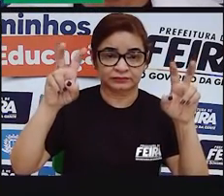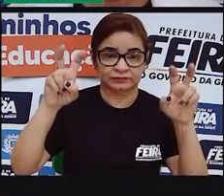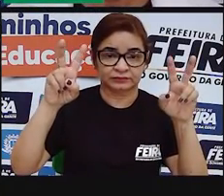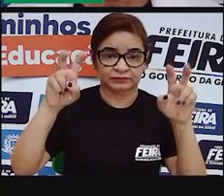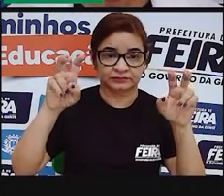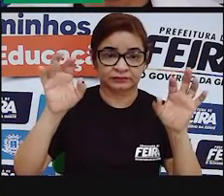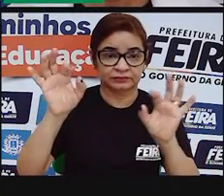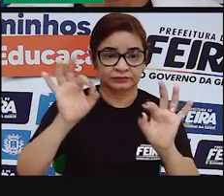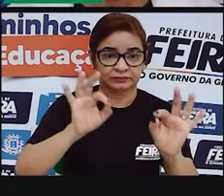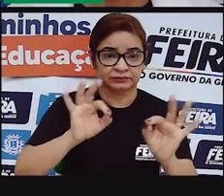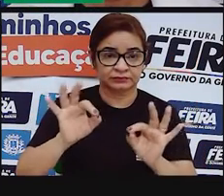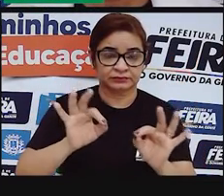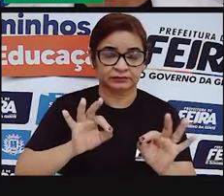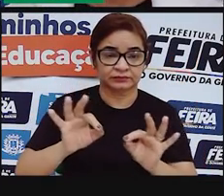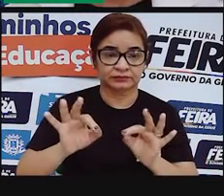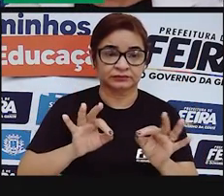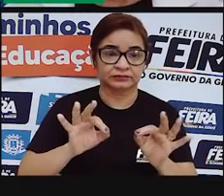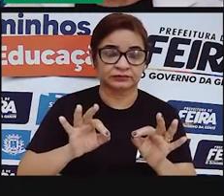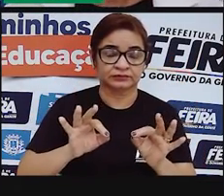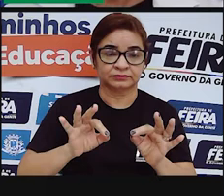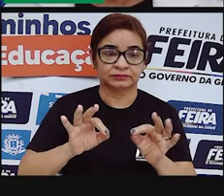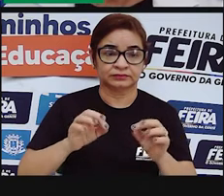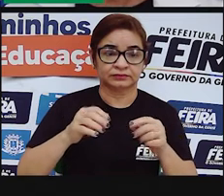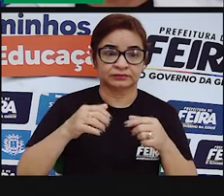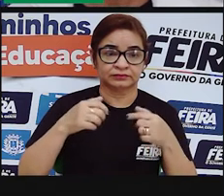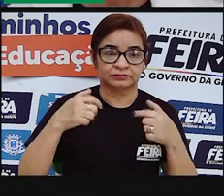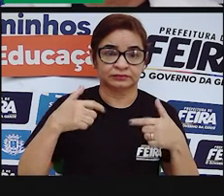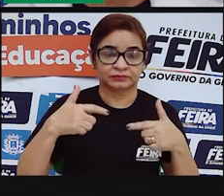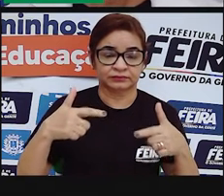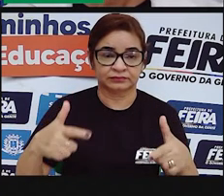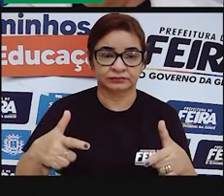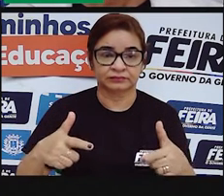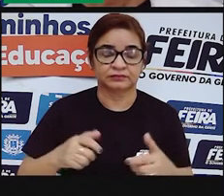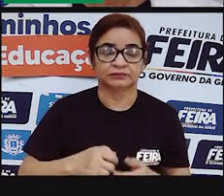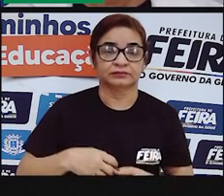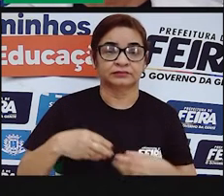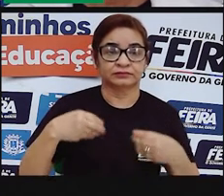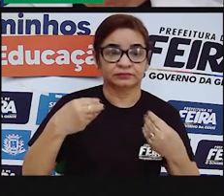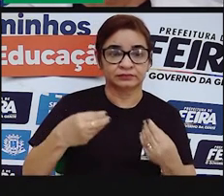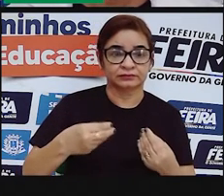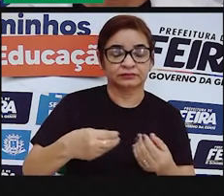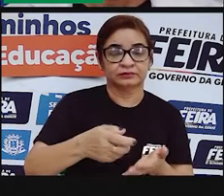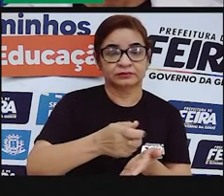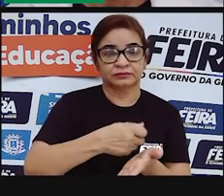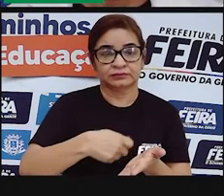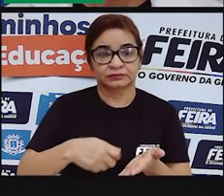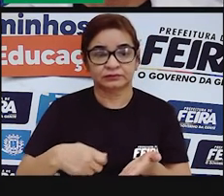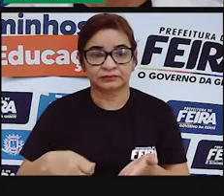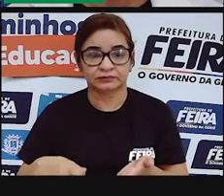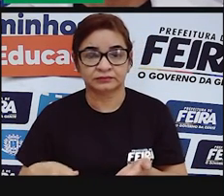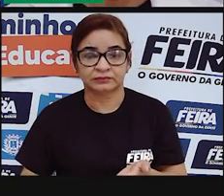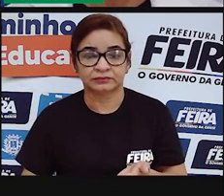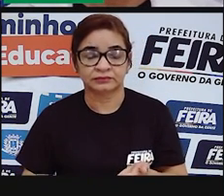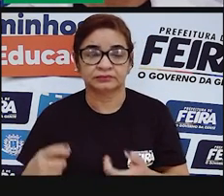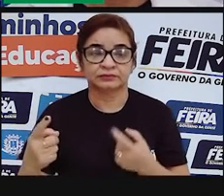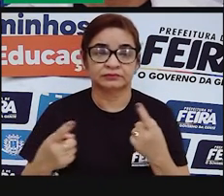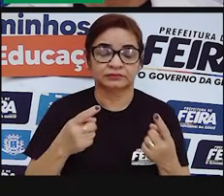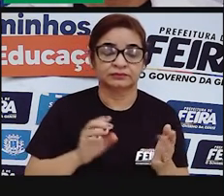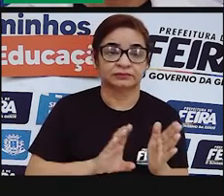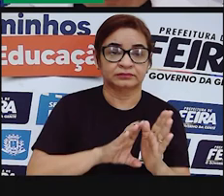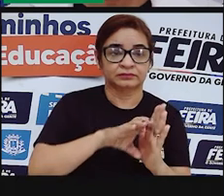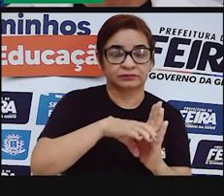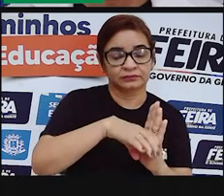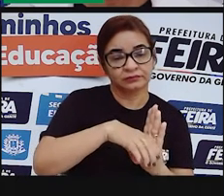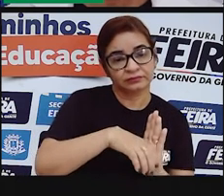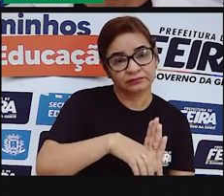eu já falei, é um tema importante no que diz respeito ao formato da nossa expressão, naquilo que escrevemos, naquilo